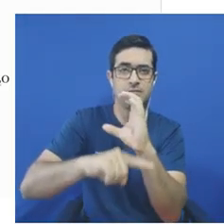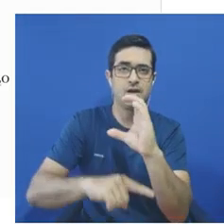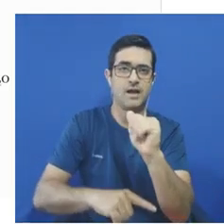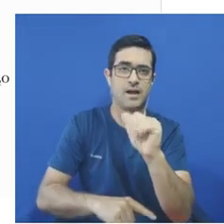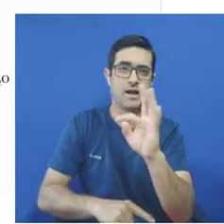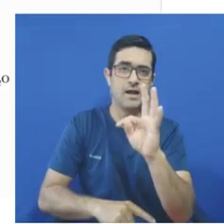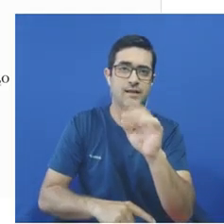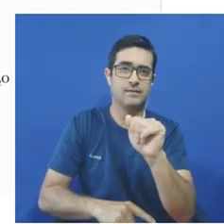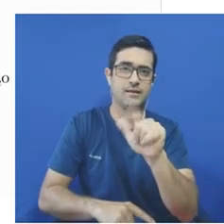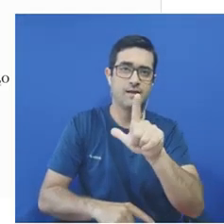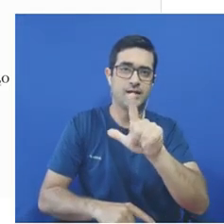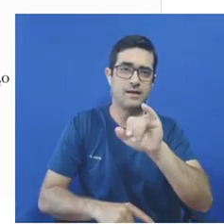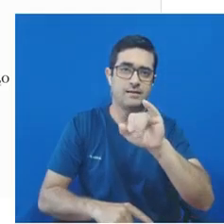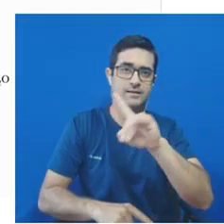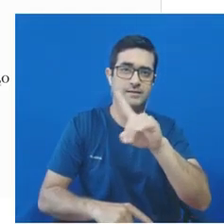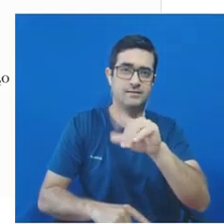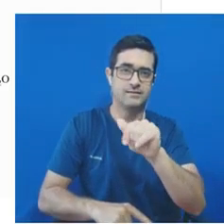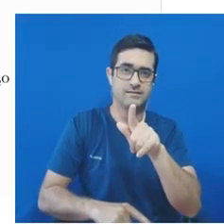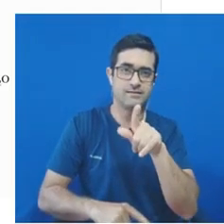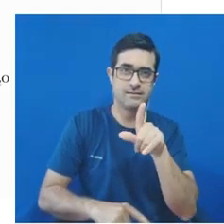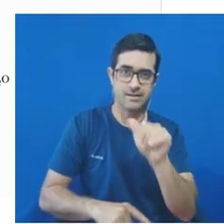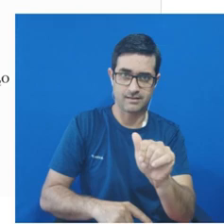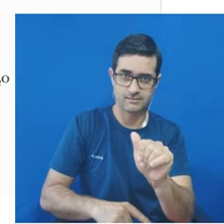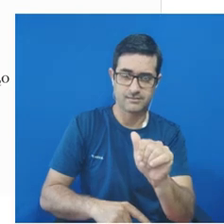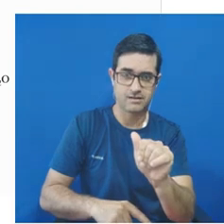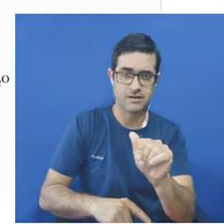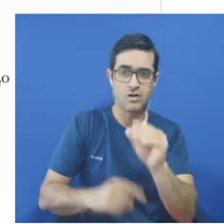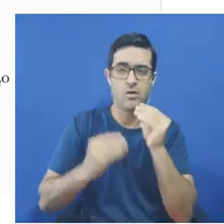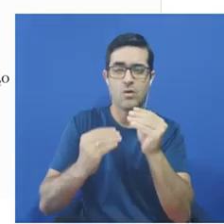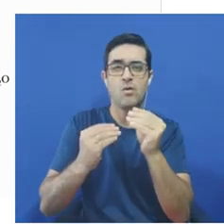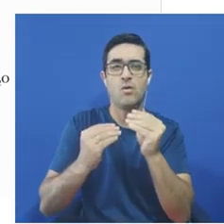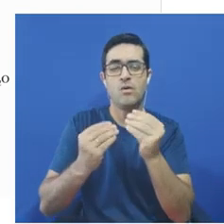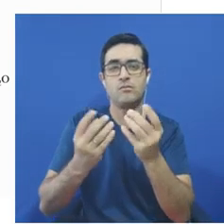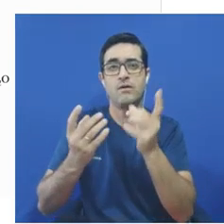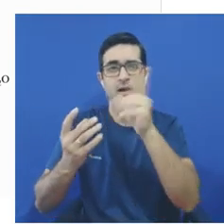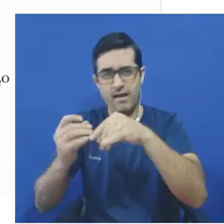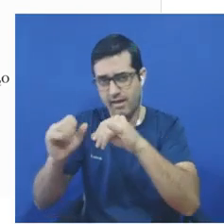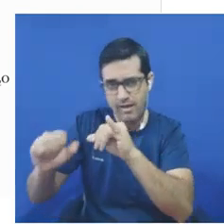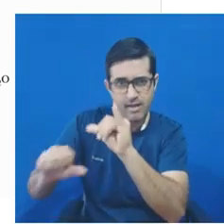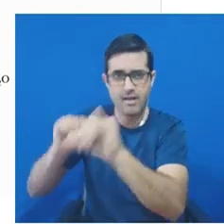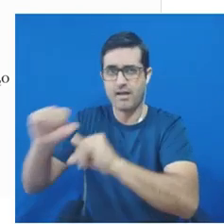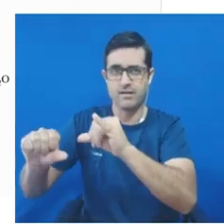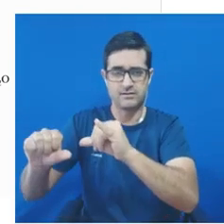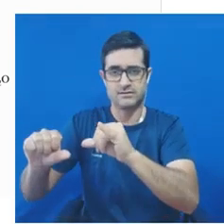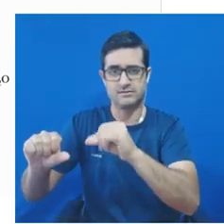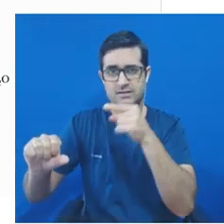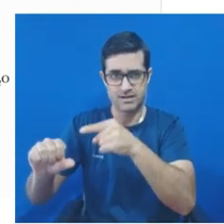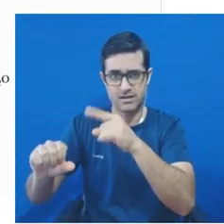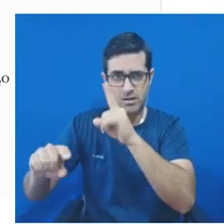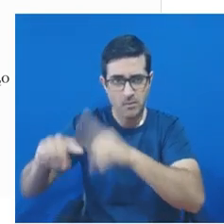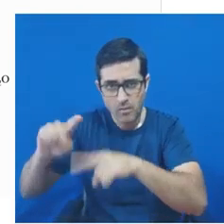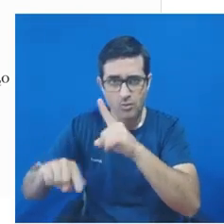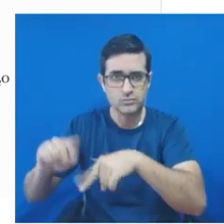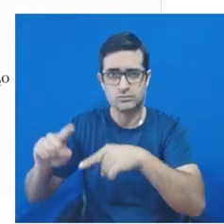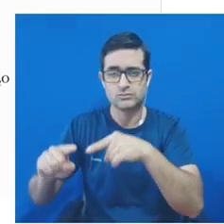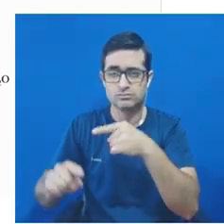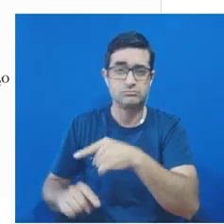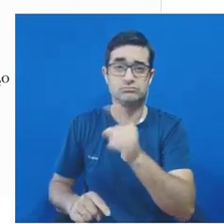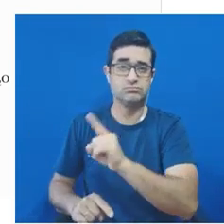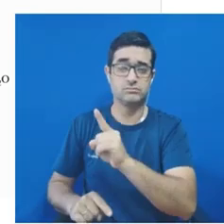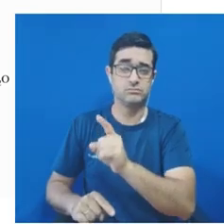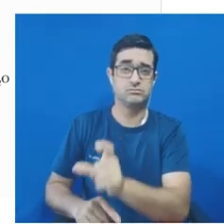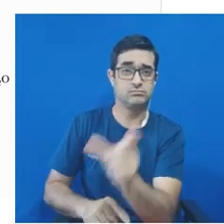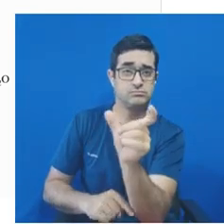da reação sem ser consumido, ele não é um reagente e não é um produto da reação, porque ele permanece sempre sendo o